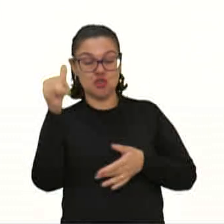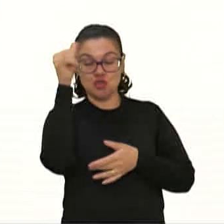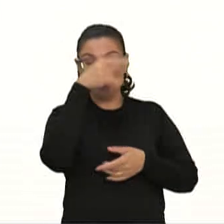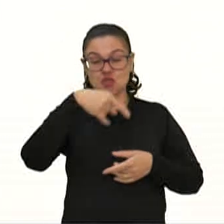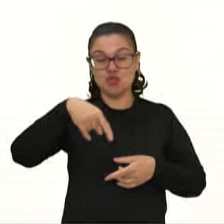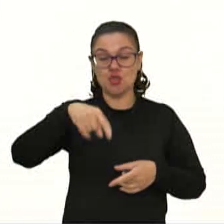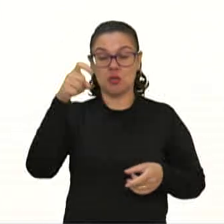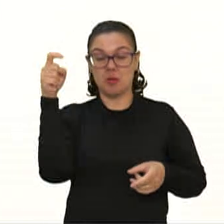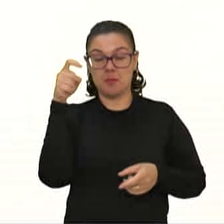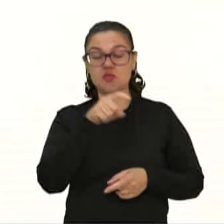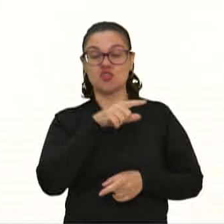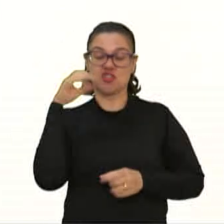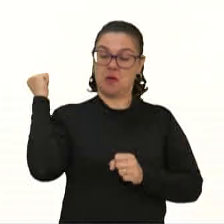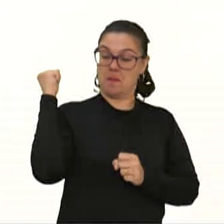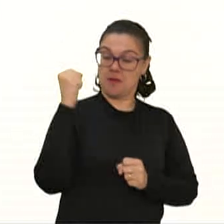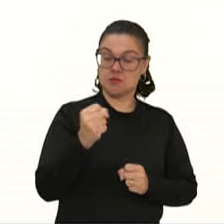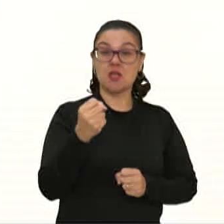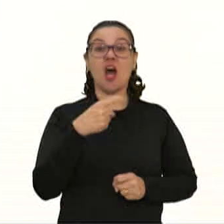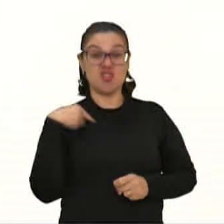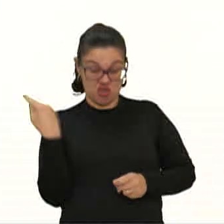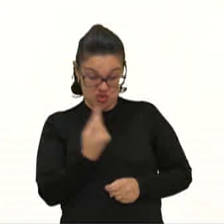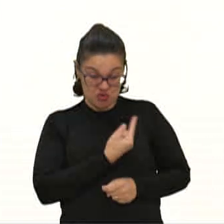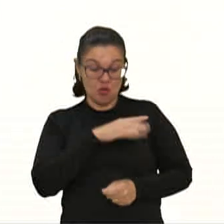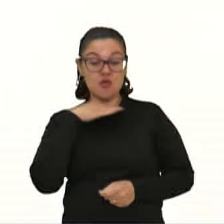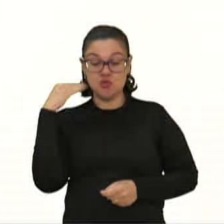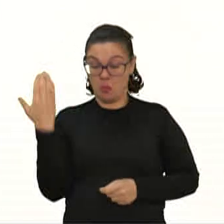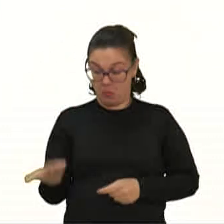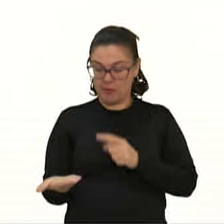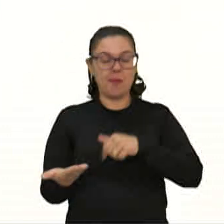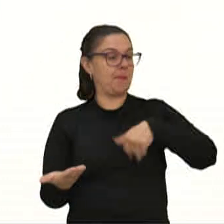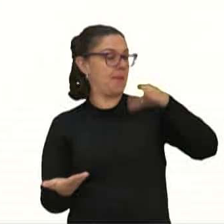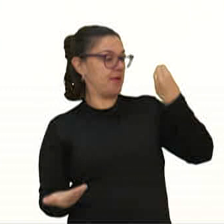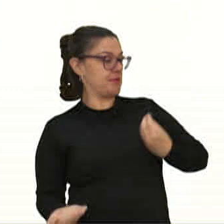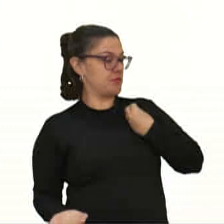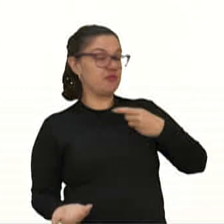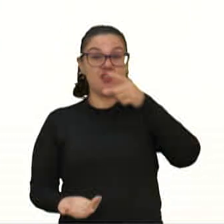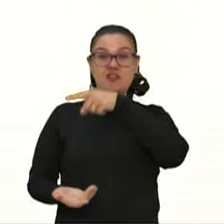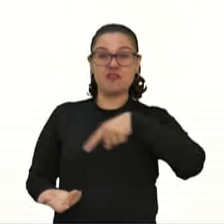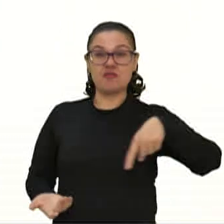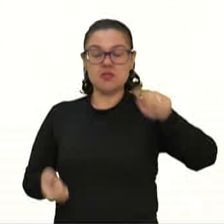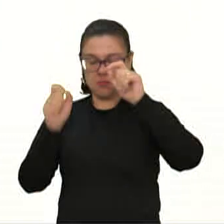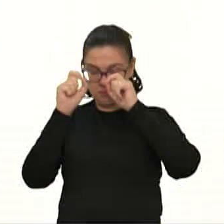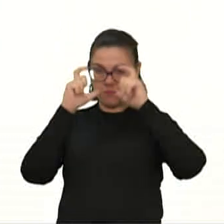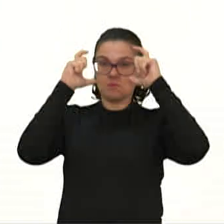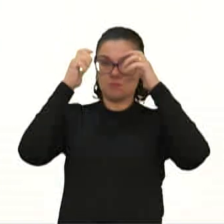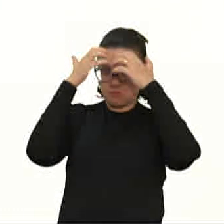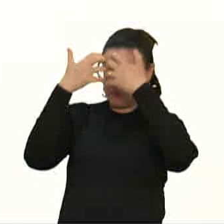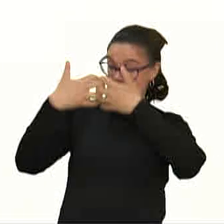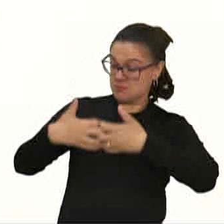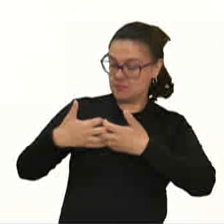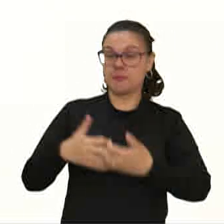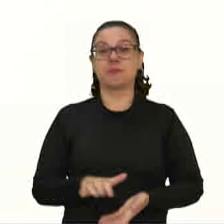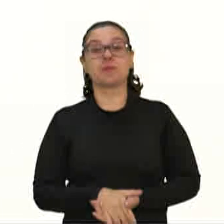mortos são mais vivos, e sobre vós de longe abrem grandes olhos